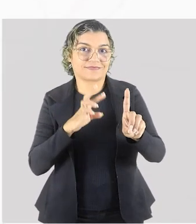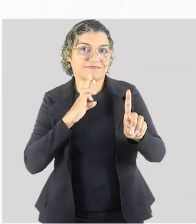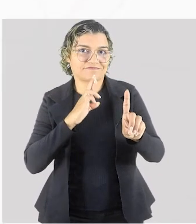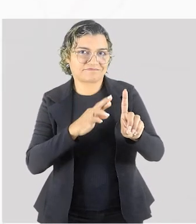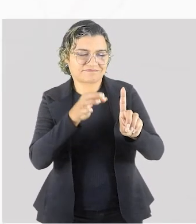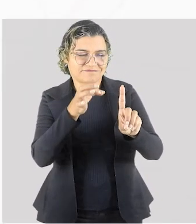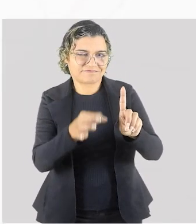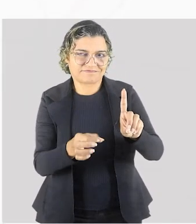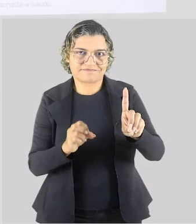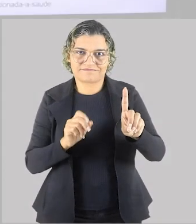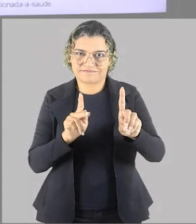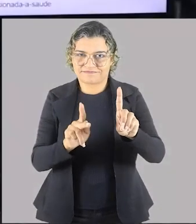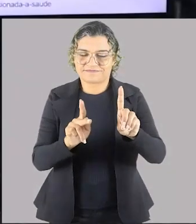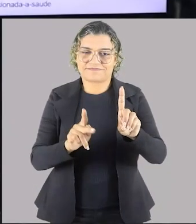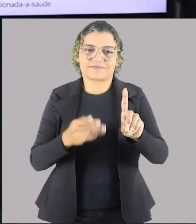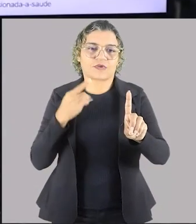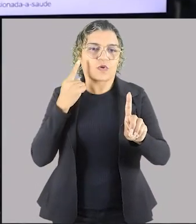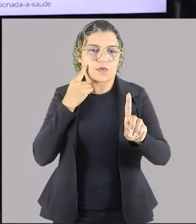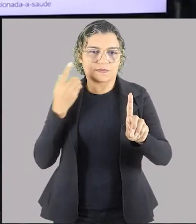letra D.